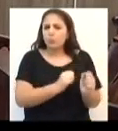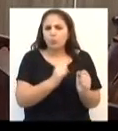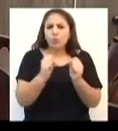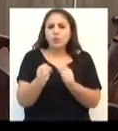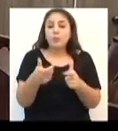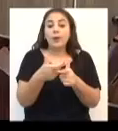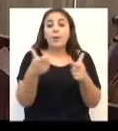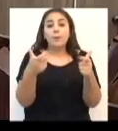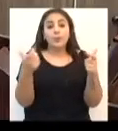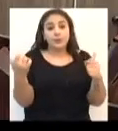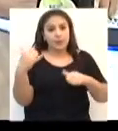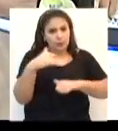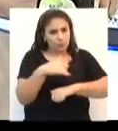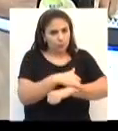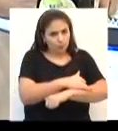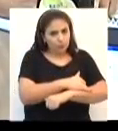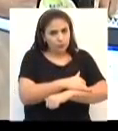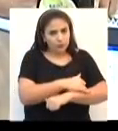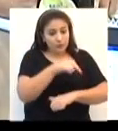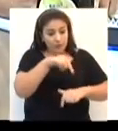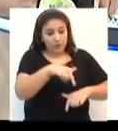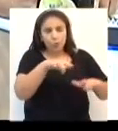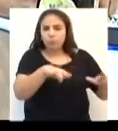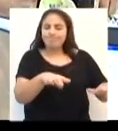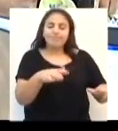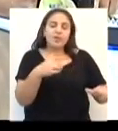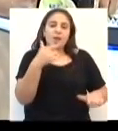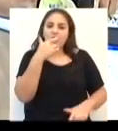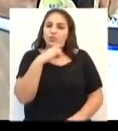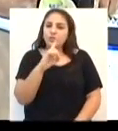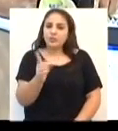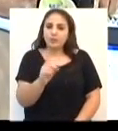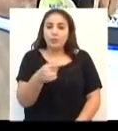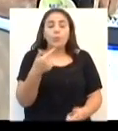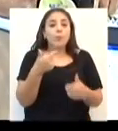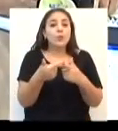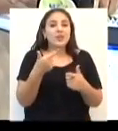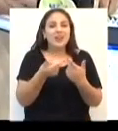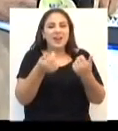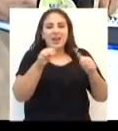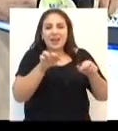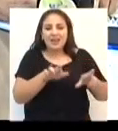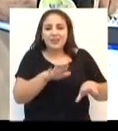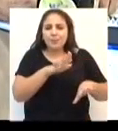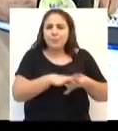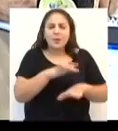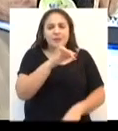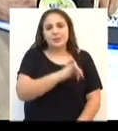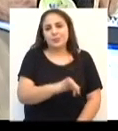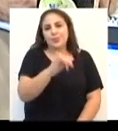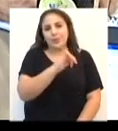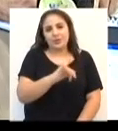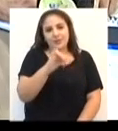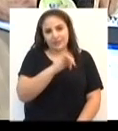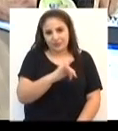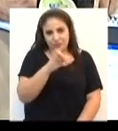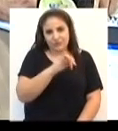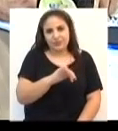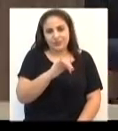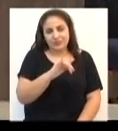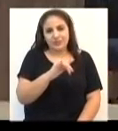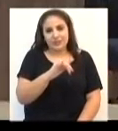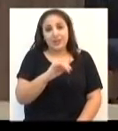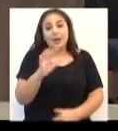o aeroporto naquele espaço físico? No nosso entendimento, não. Por quê? Porque é a área mais mais importante e mais sensível, de